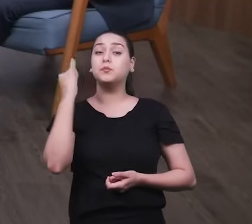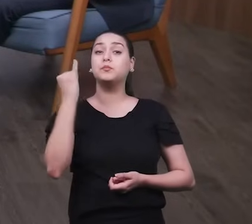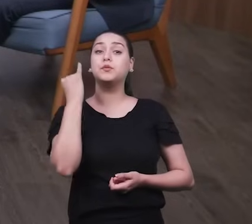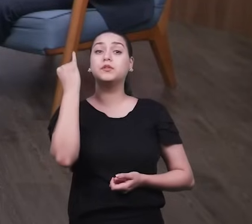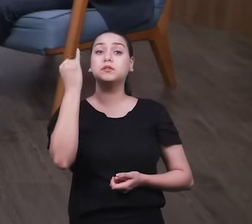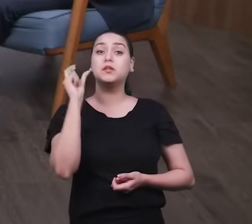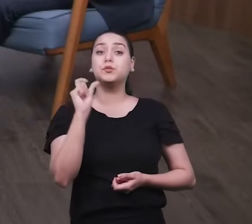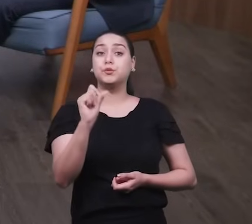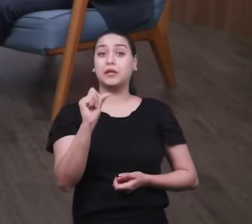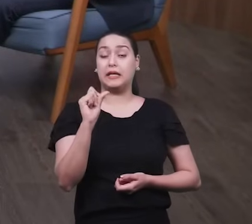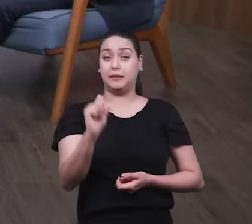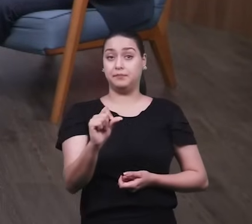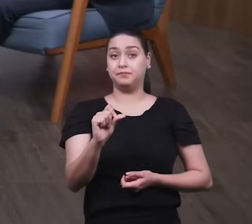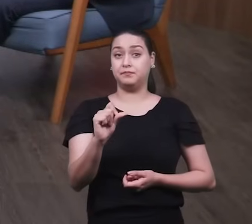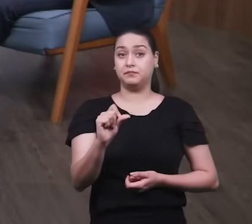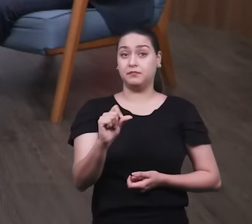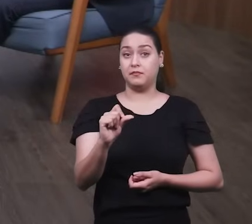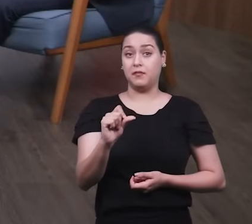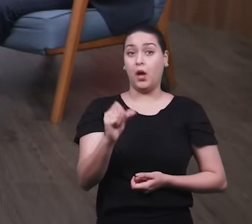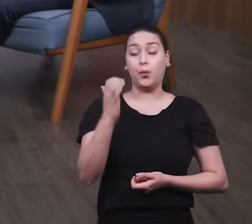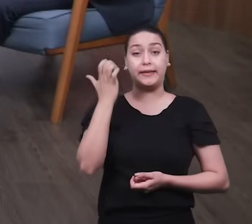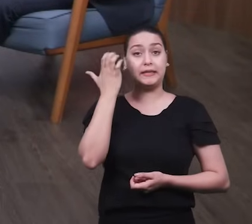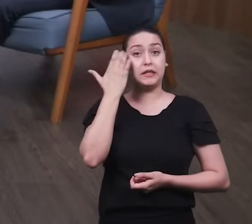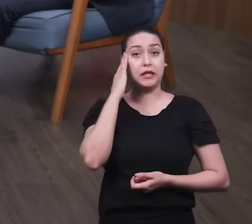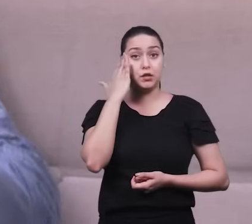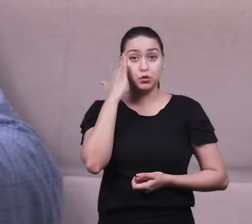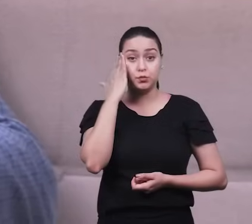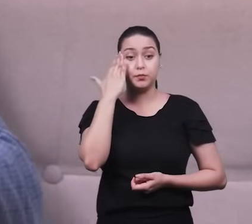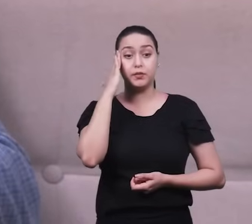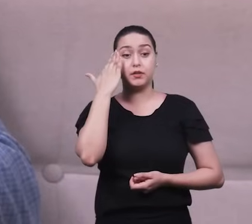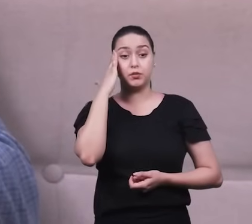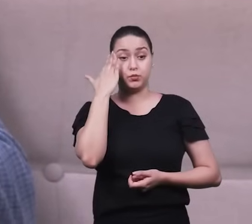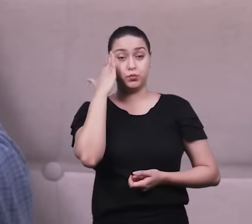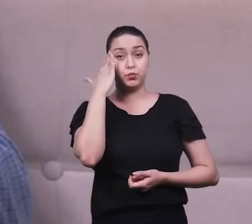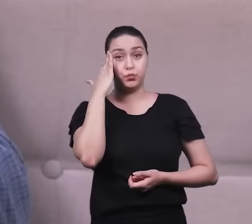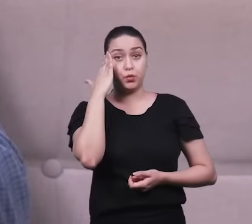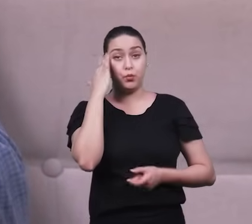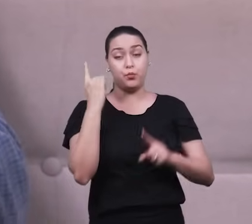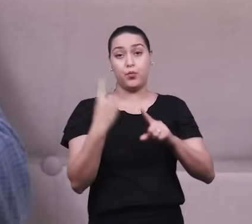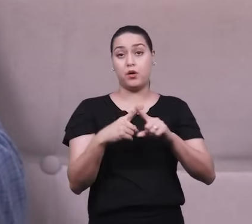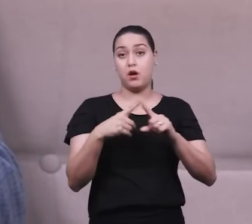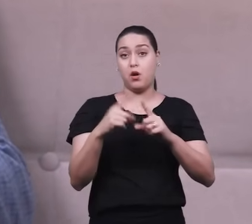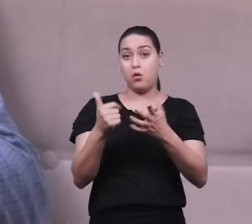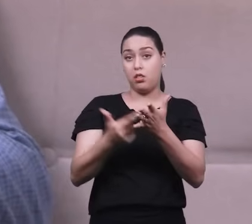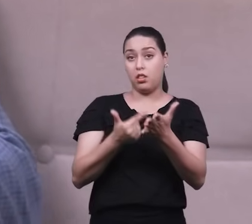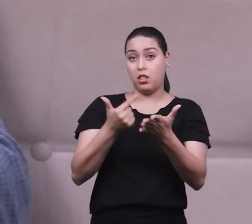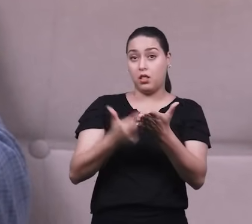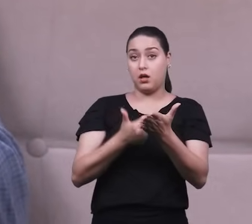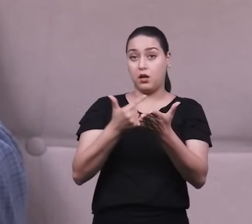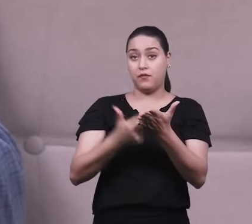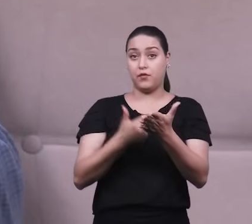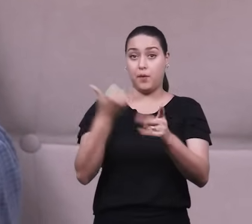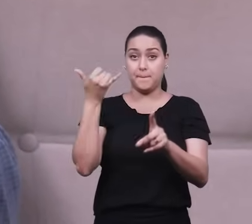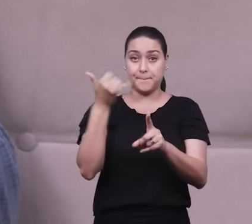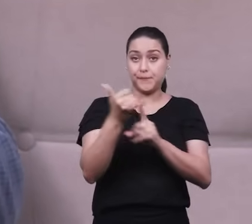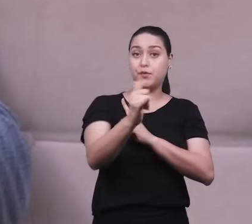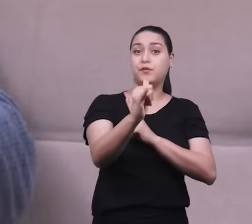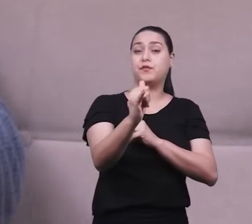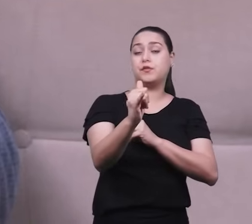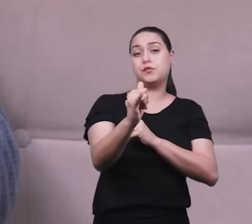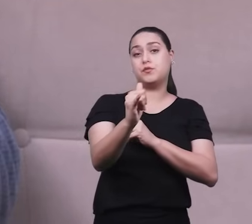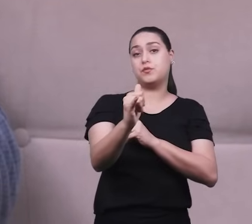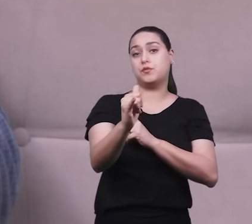importante o que ele disse, a questão de interpretação. Porque como o livro, ele é profético, aquilo